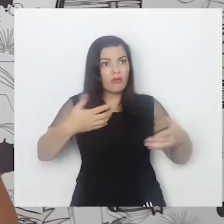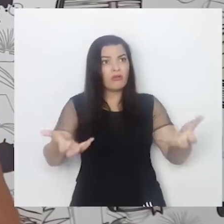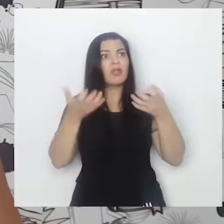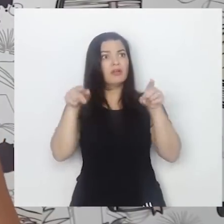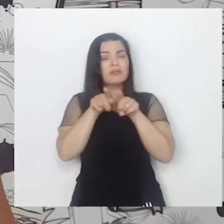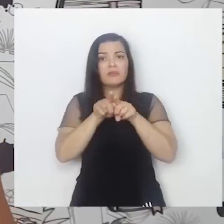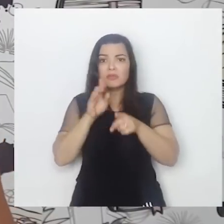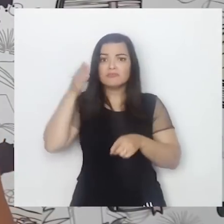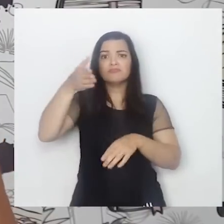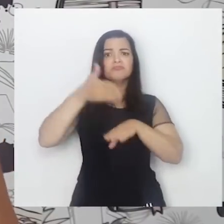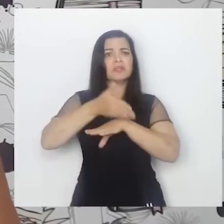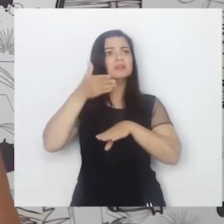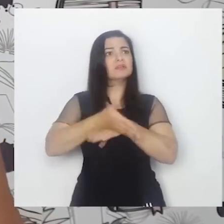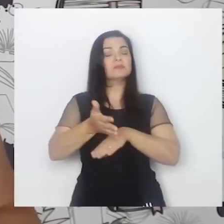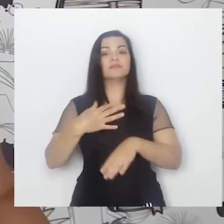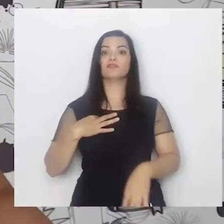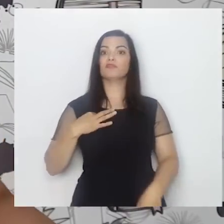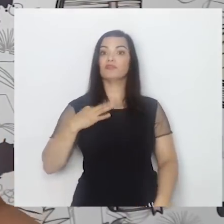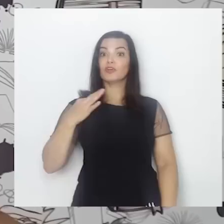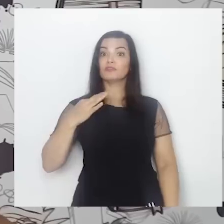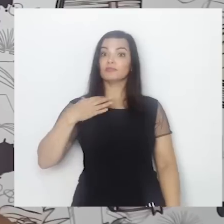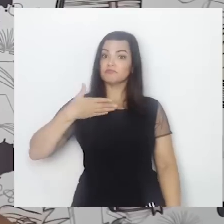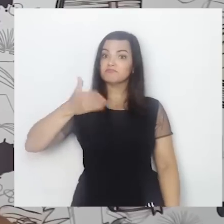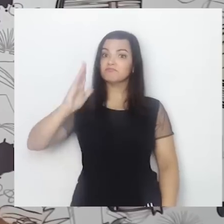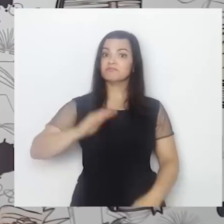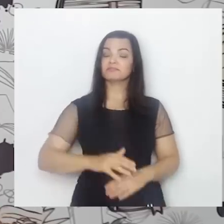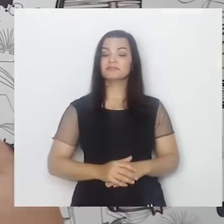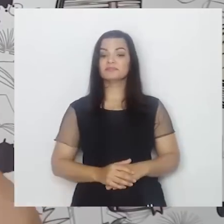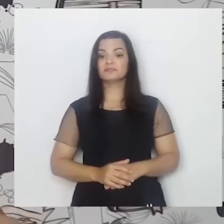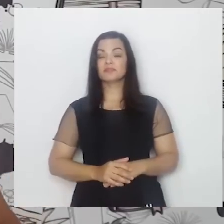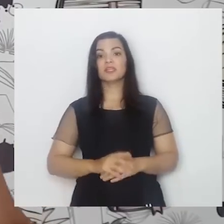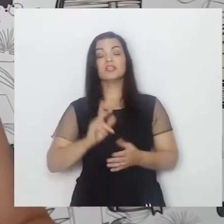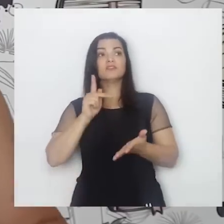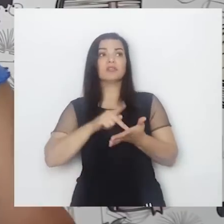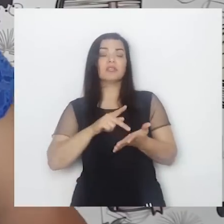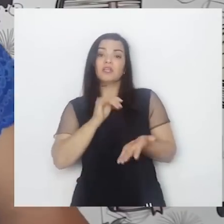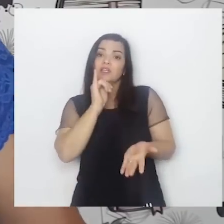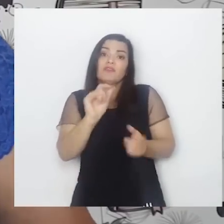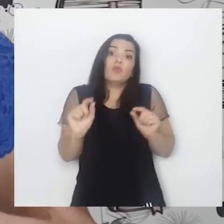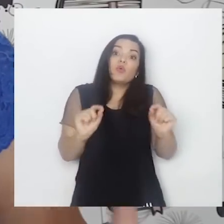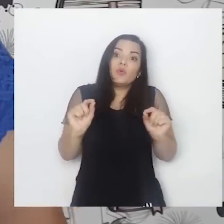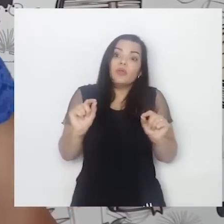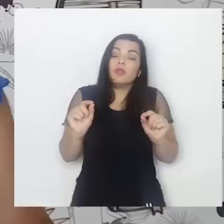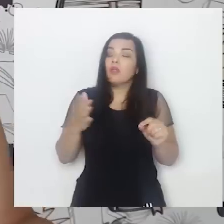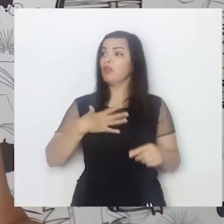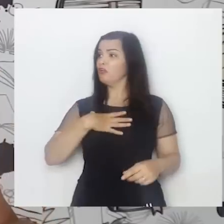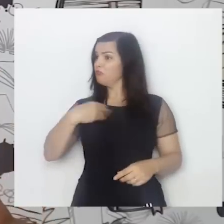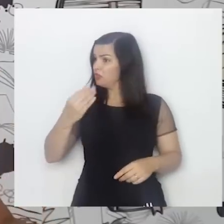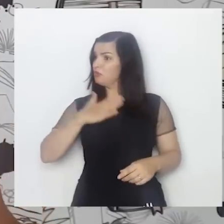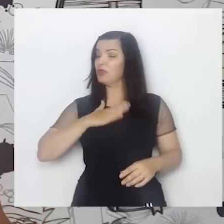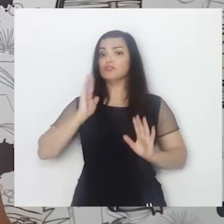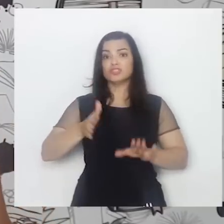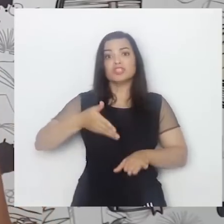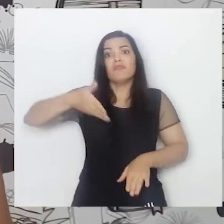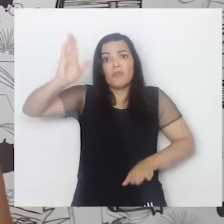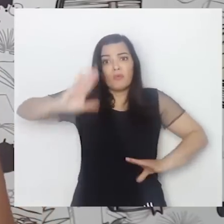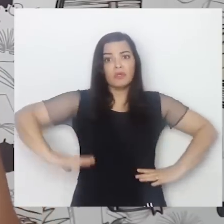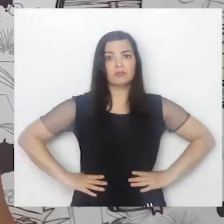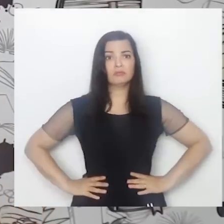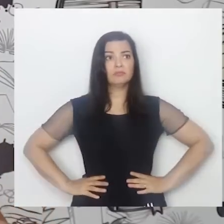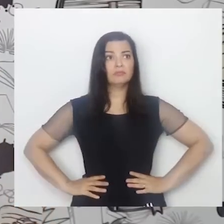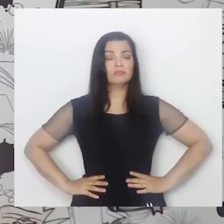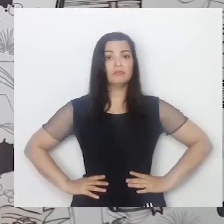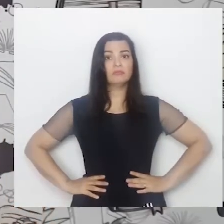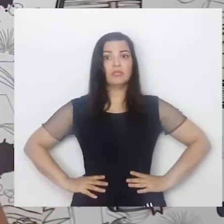voluntariamente para a guerra. Então, o que ela quis dizer com tudo isso? Já foi, meus filhos, que são os bens que eu tenho de mais